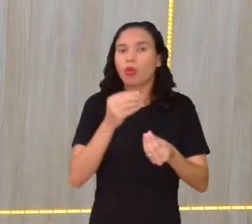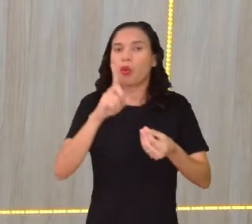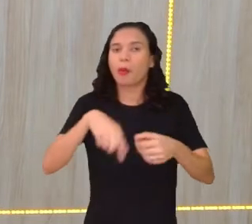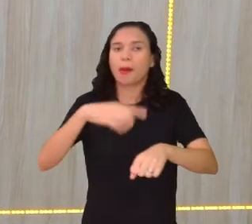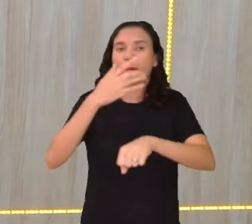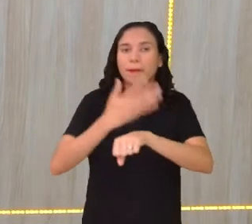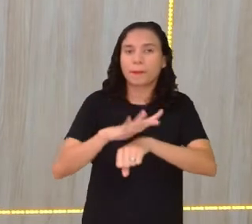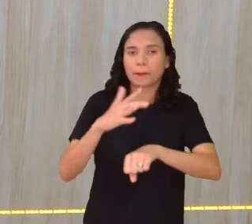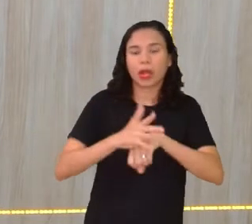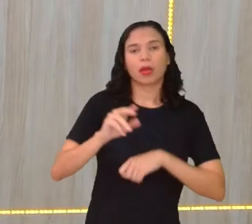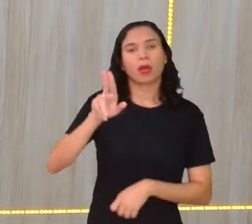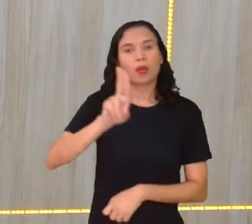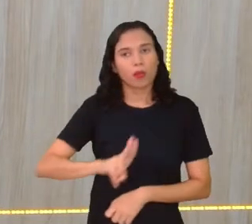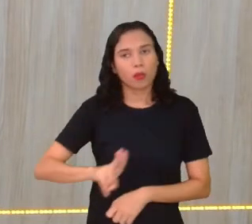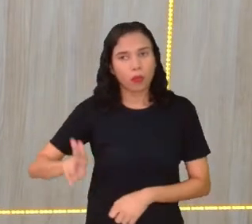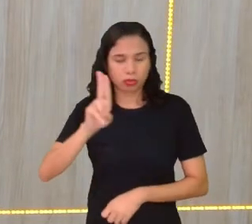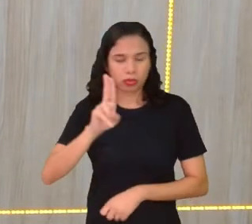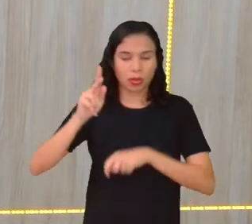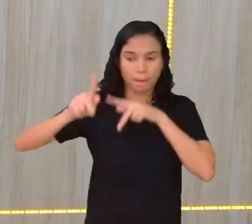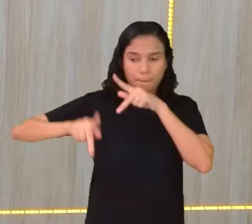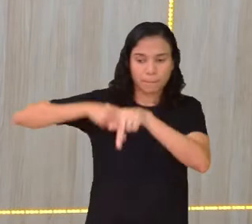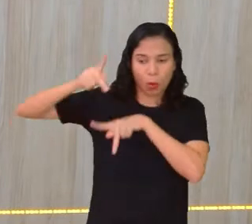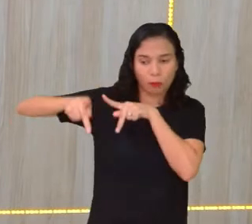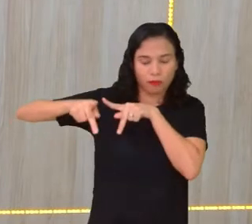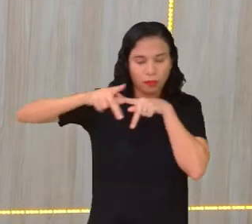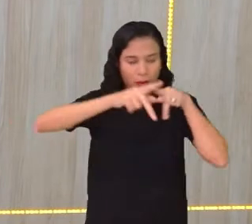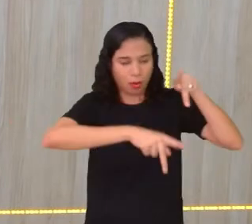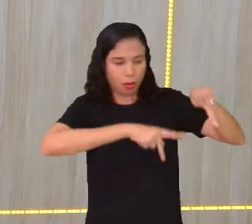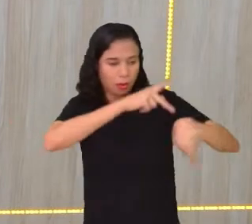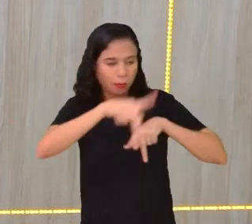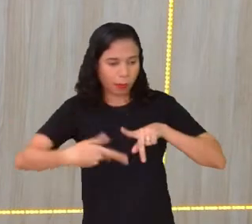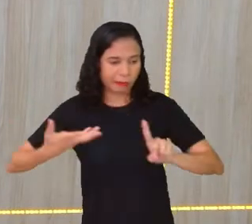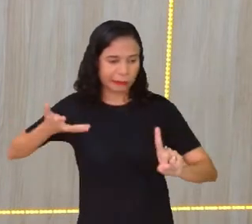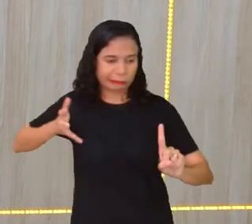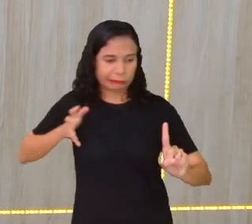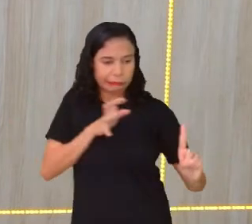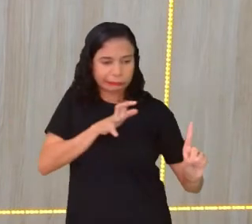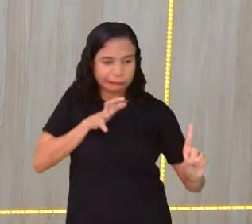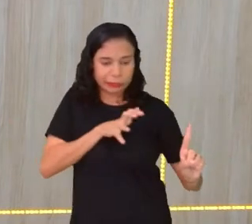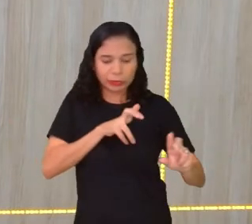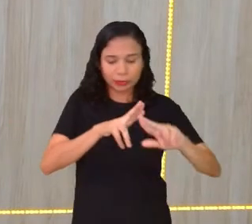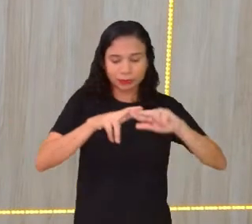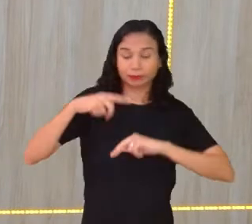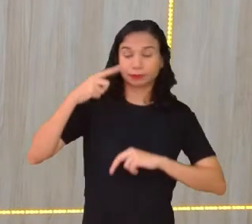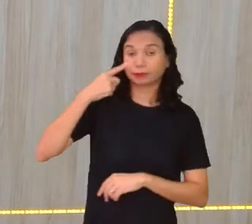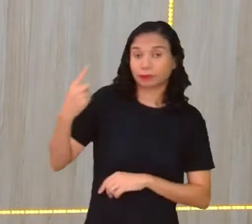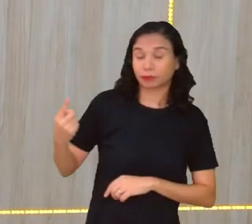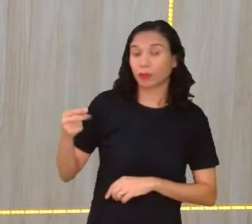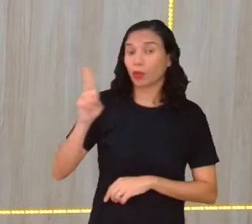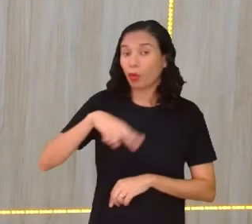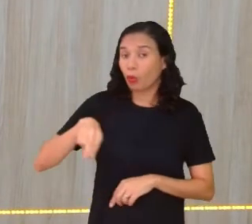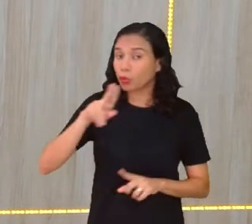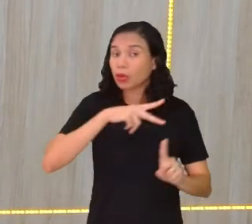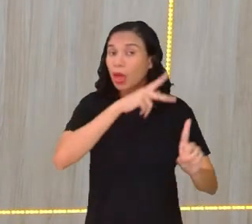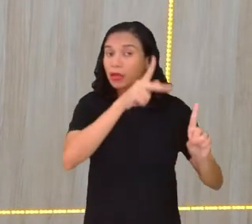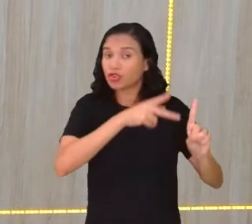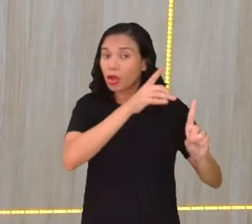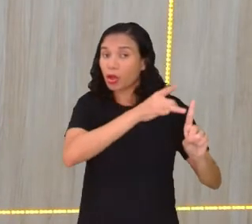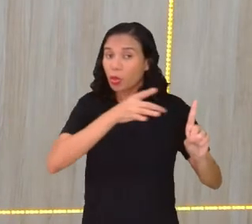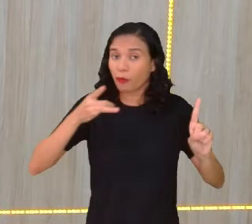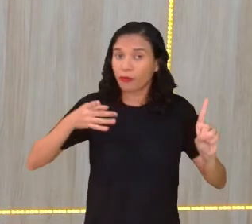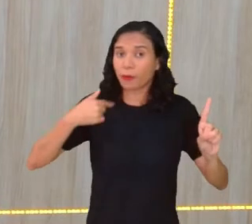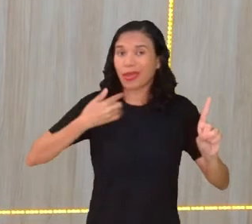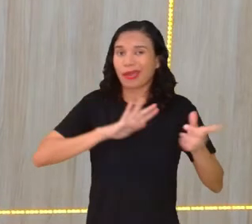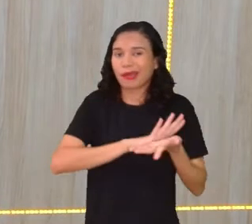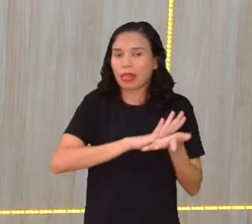prática, né, que é utilizada de um povo para com o outro, então, geralmente, né, a xenofobia está associada à